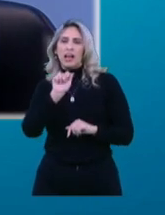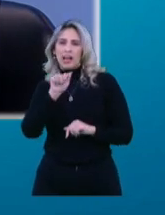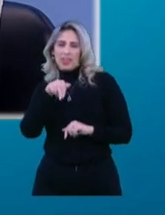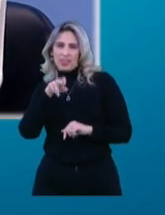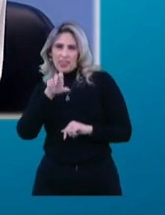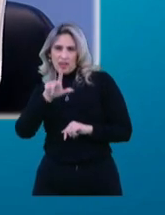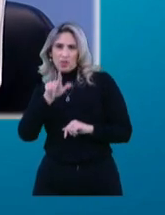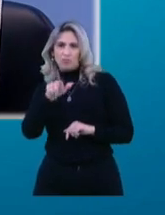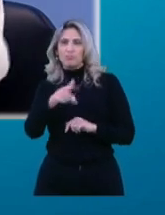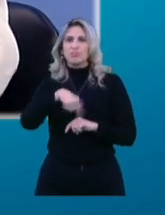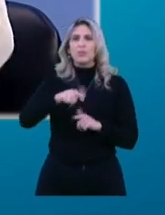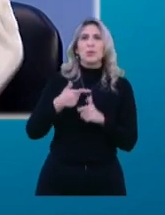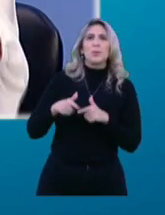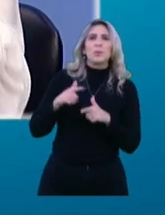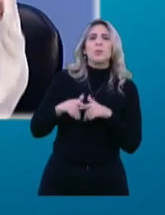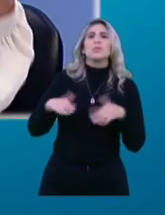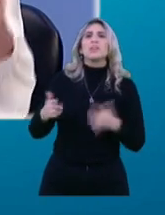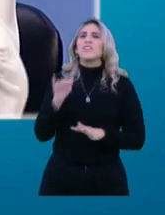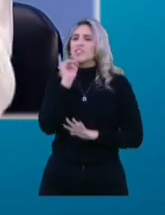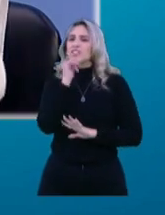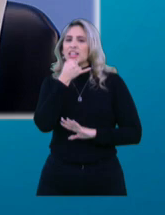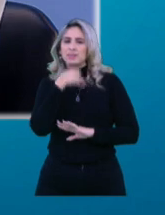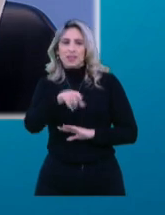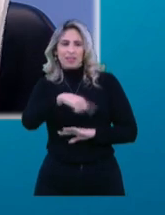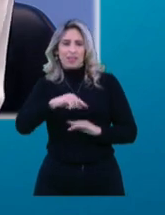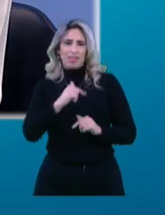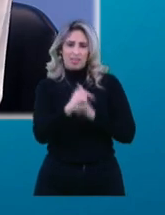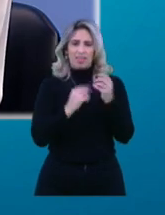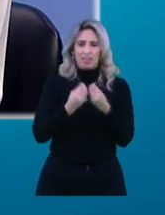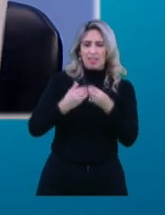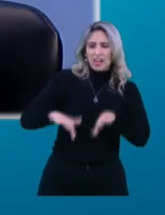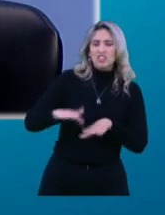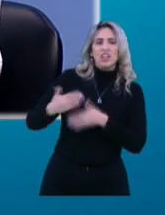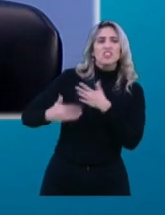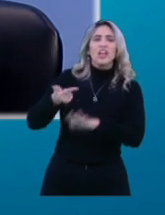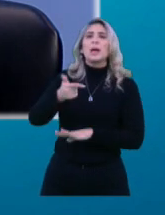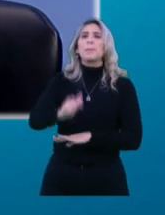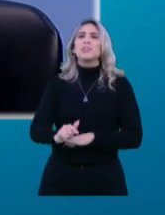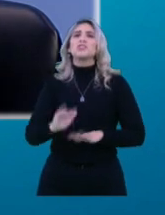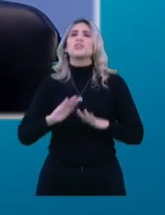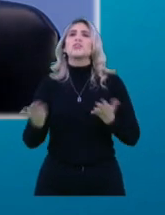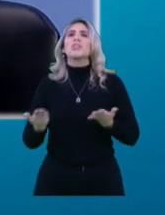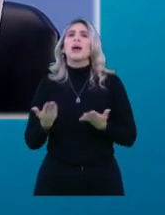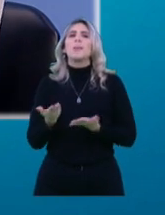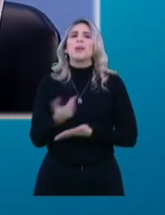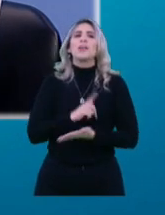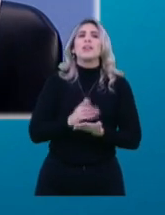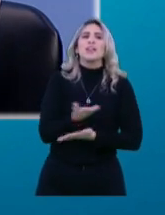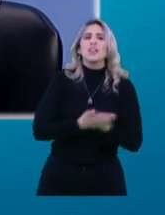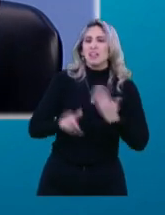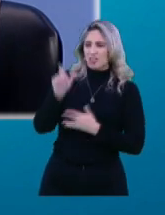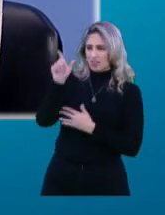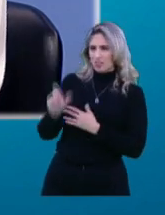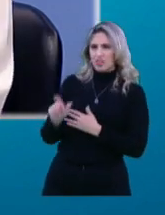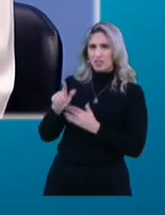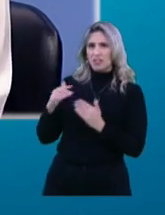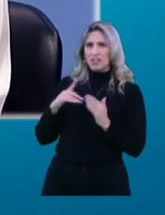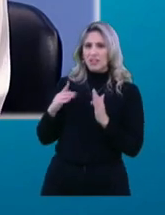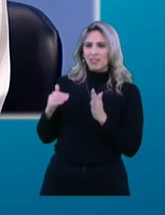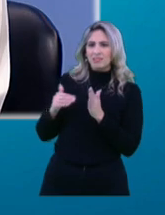de lidar com essa situação, e se, infelizmente, essa tragédia se repetir, acaba favorecendo o senhor nesse